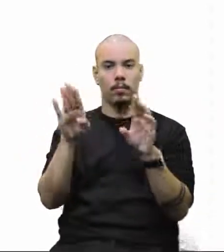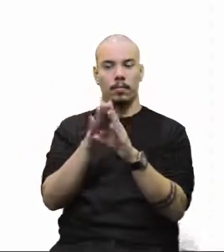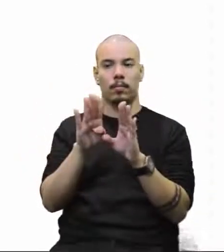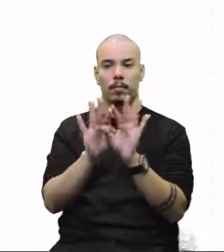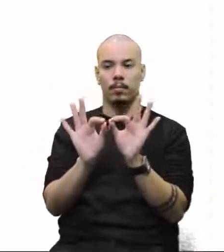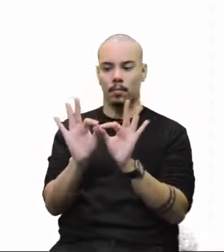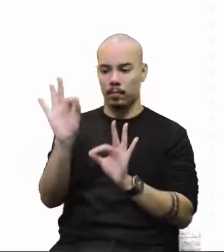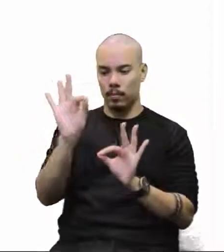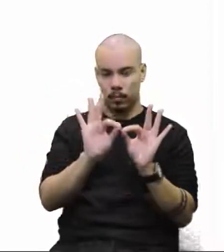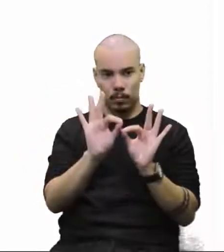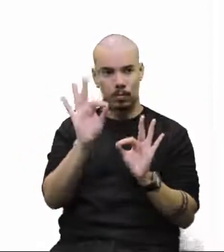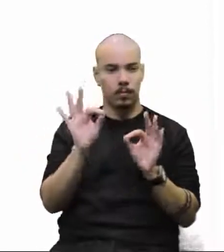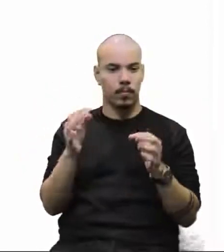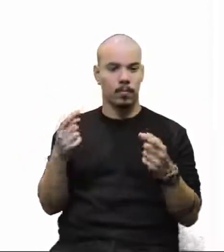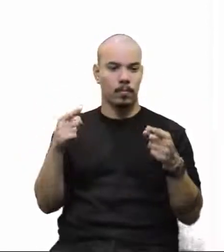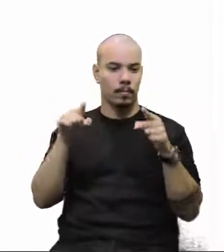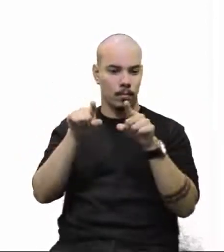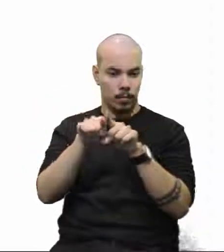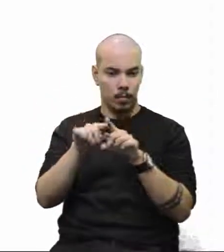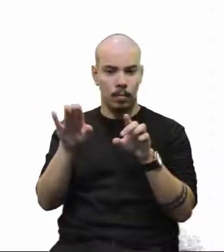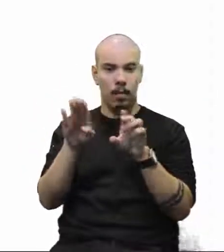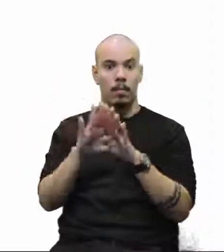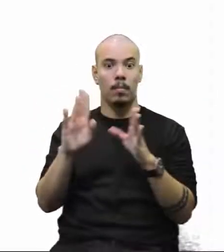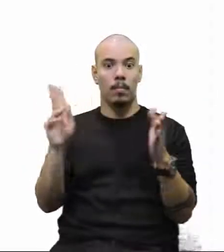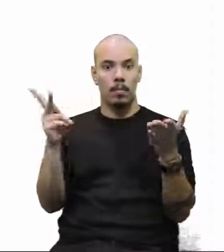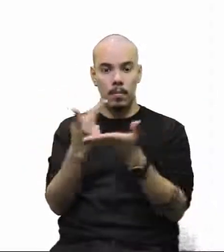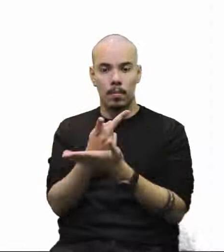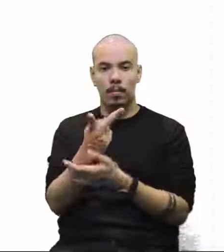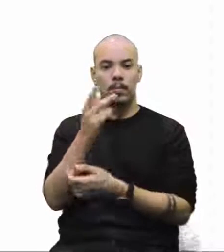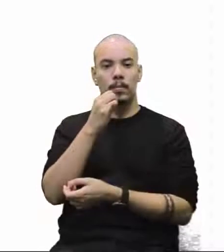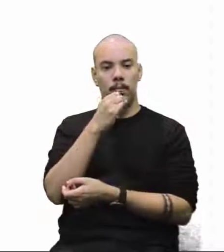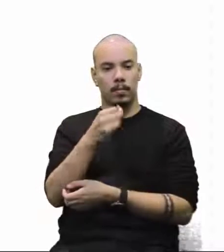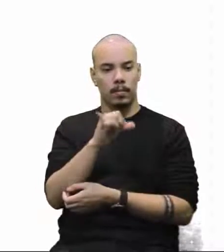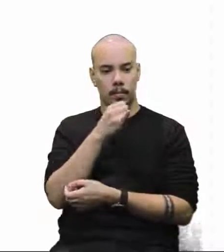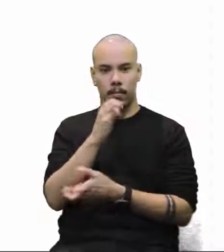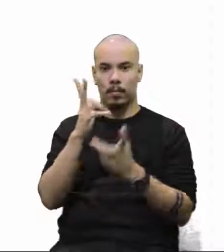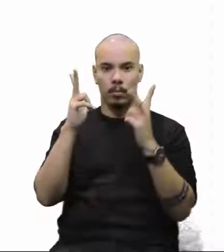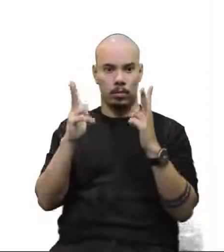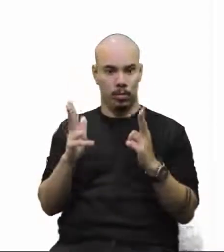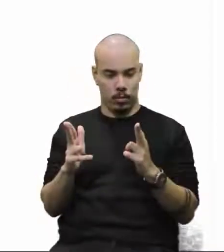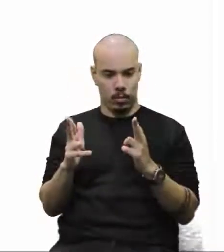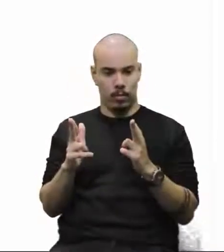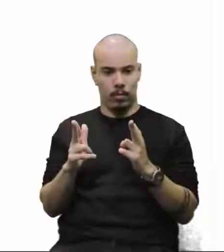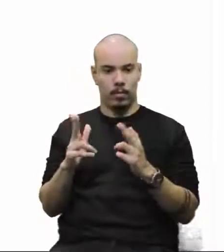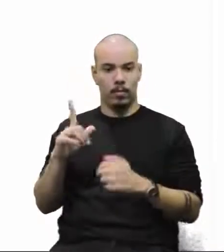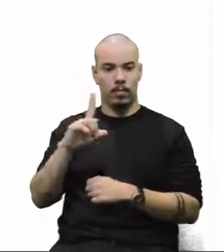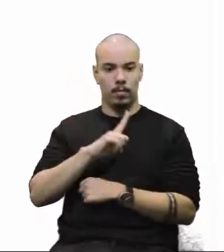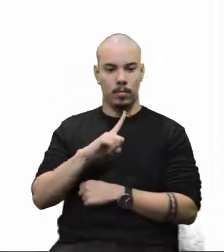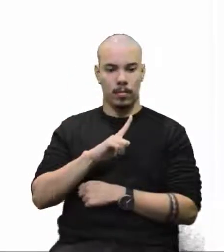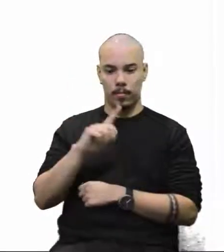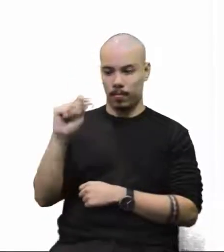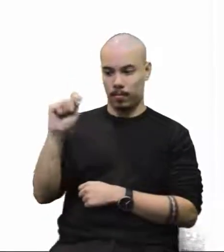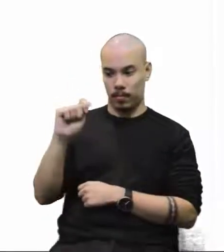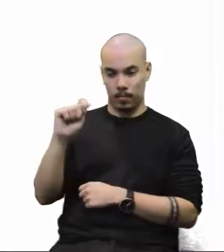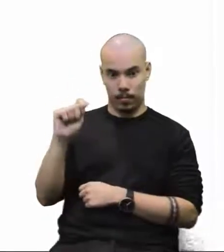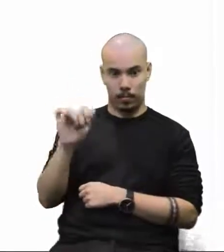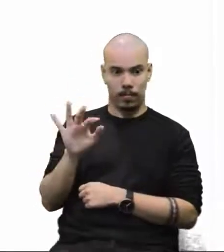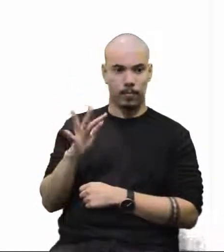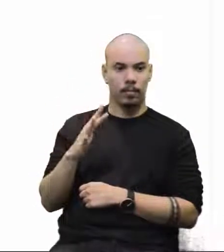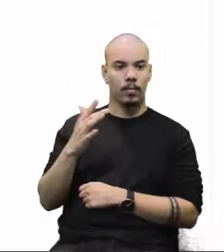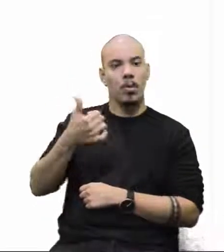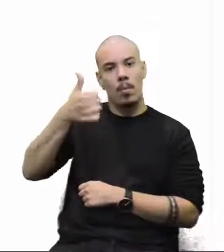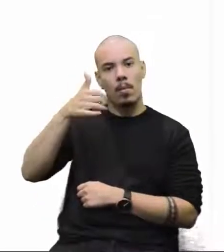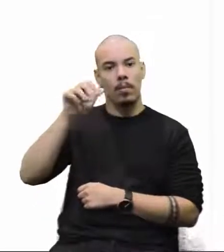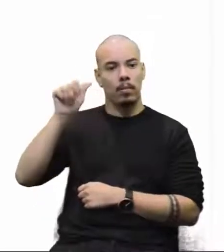extensos, paralelos e percorridos por corrente elétrica. Em A figura A